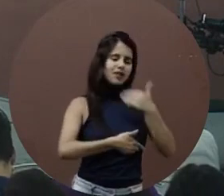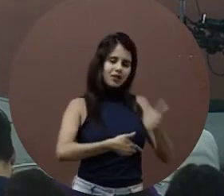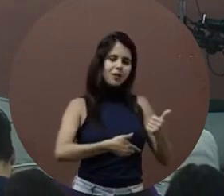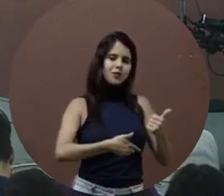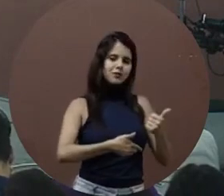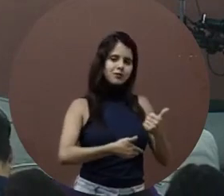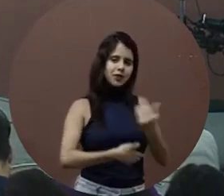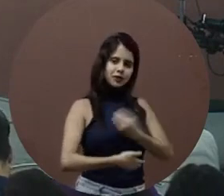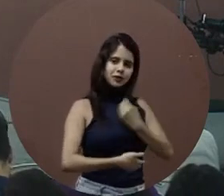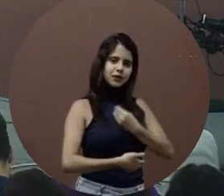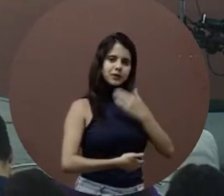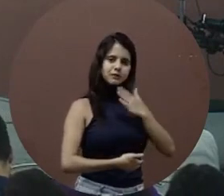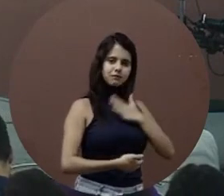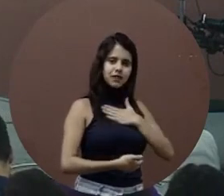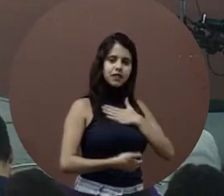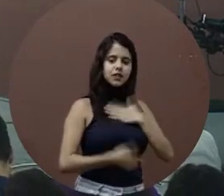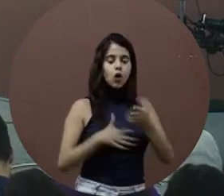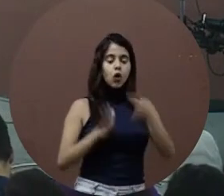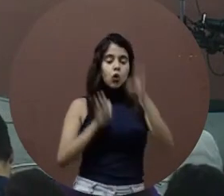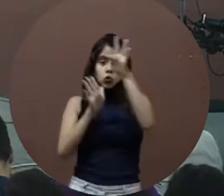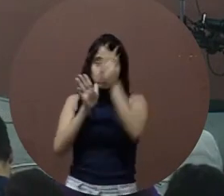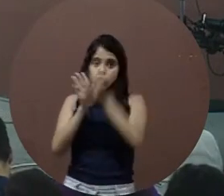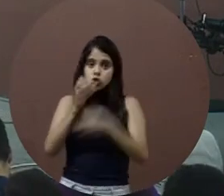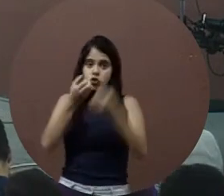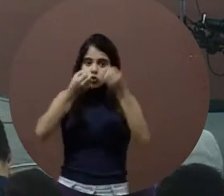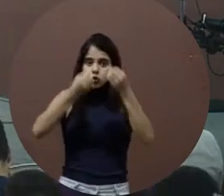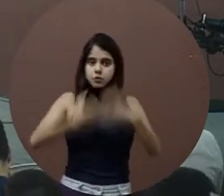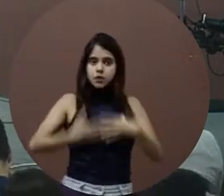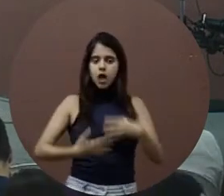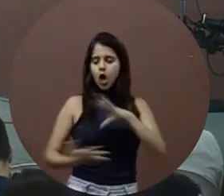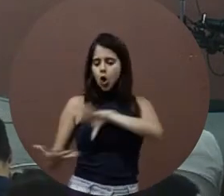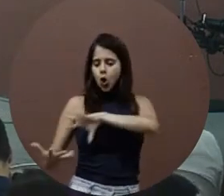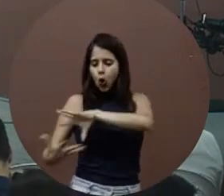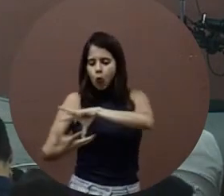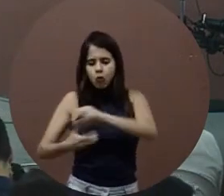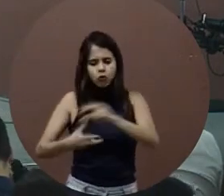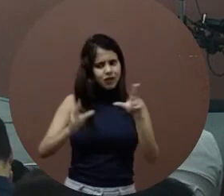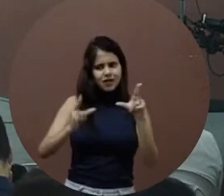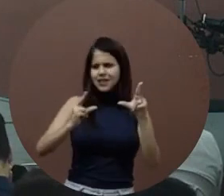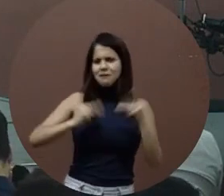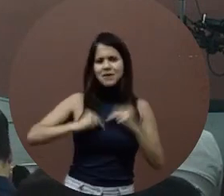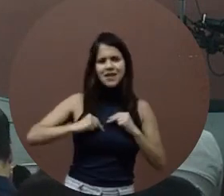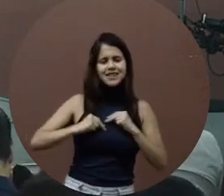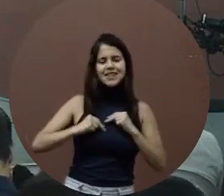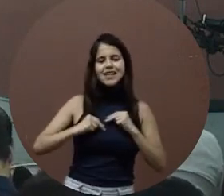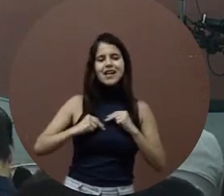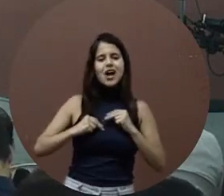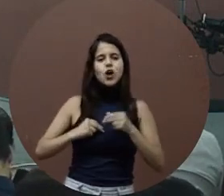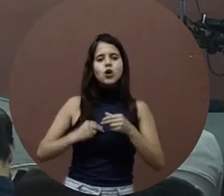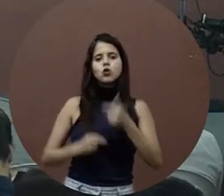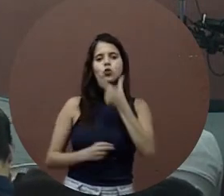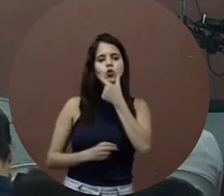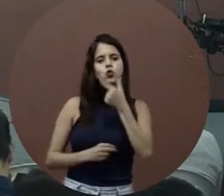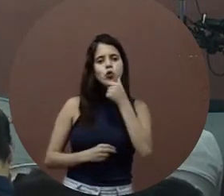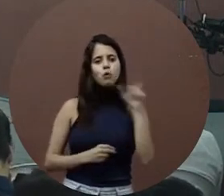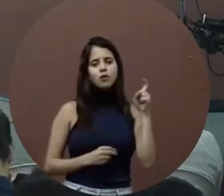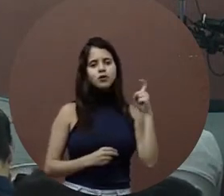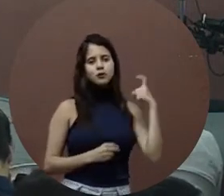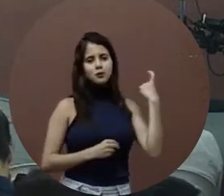Por isso que o texto diz que o mundo não era digno deles. Não era digno deles.